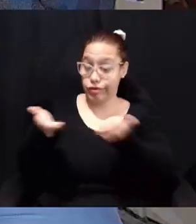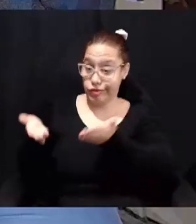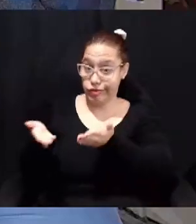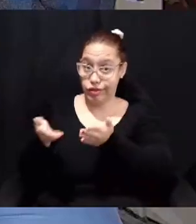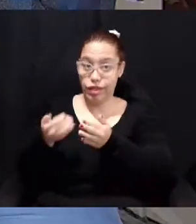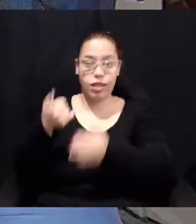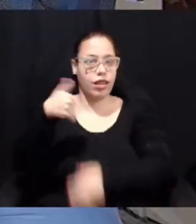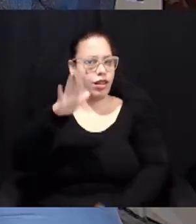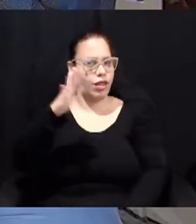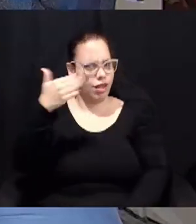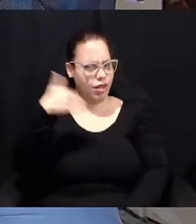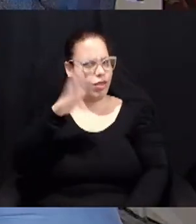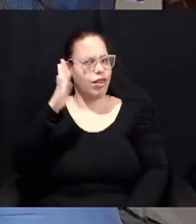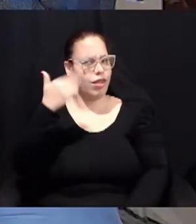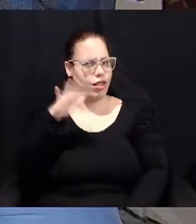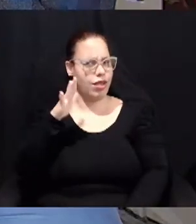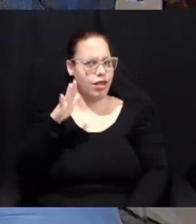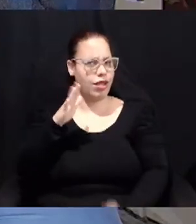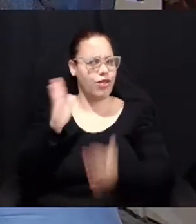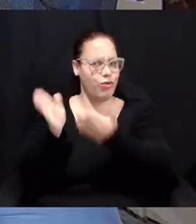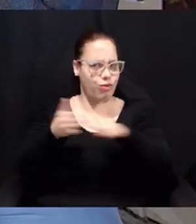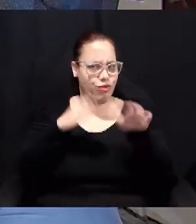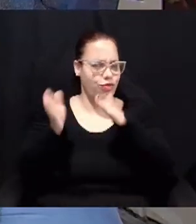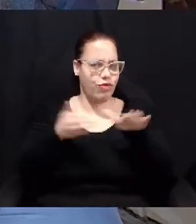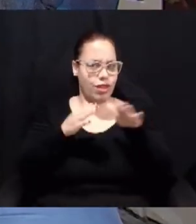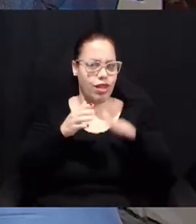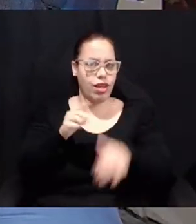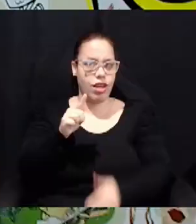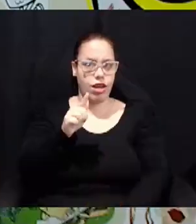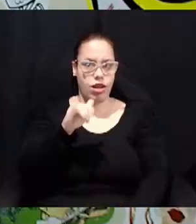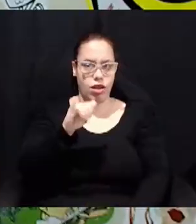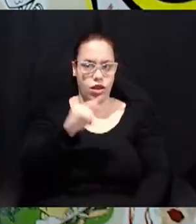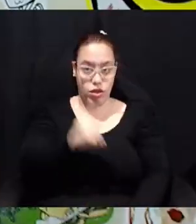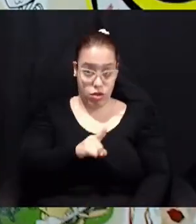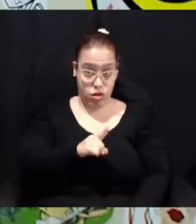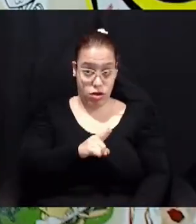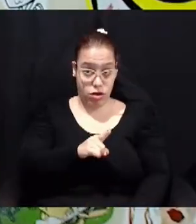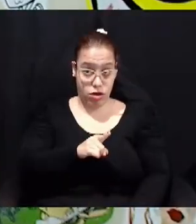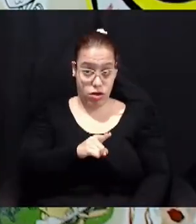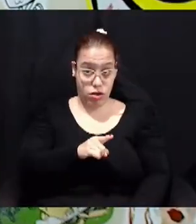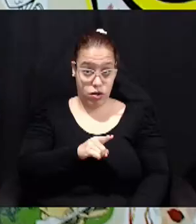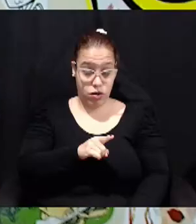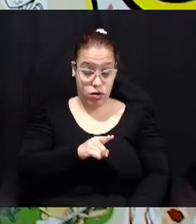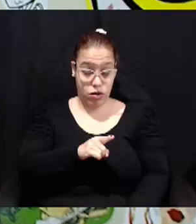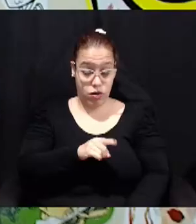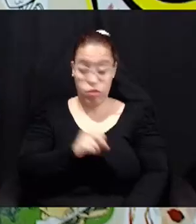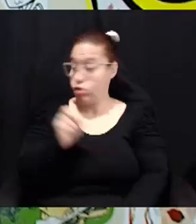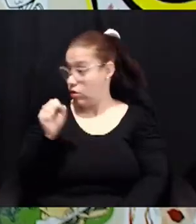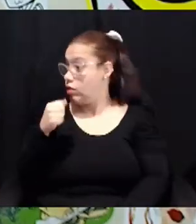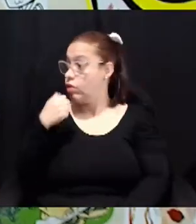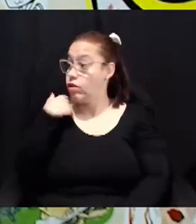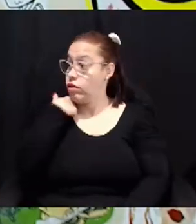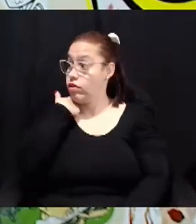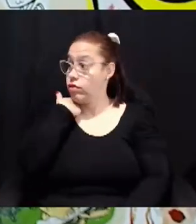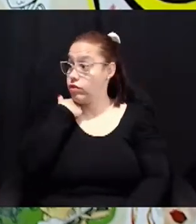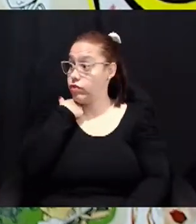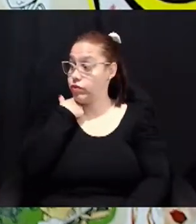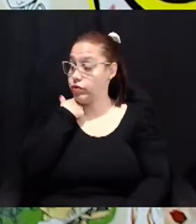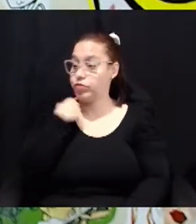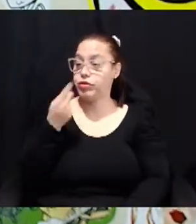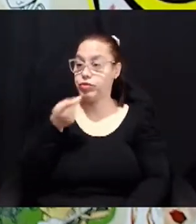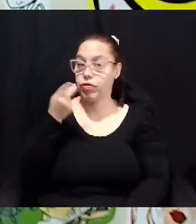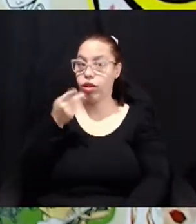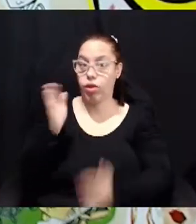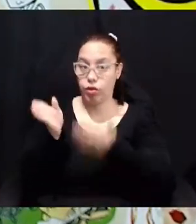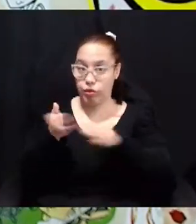coisa ainda sendo produzida, que é o Giz, né? Exatamente. A gente, ainda mais que a gente está falando da produção, no